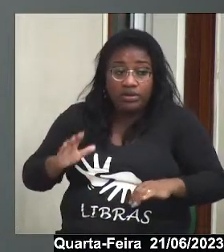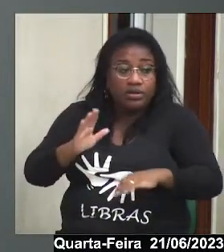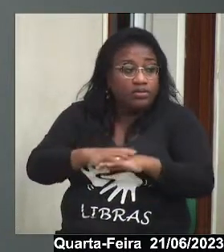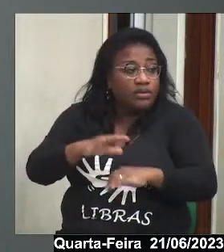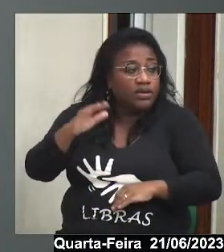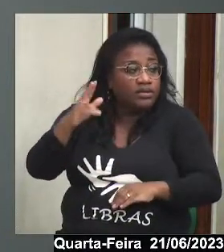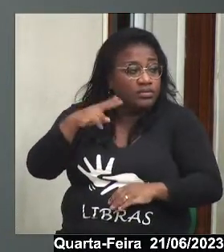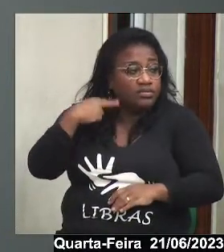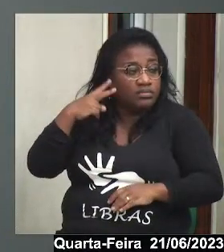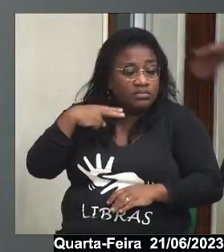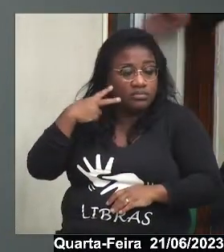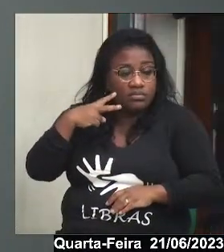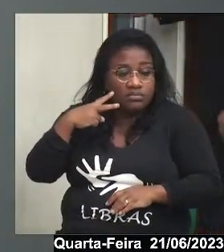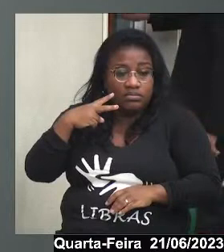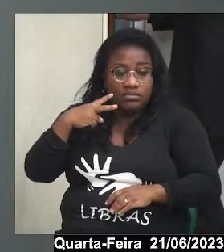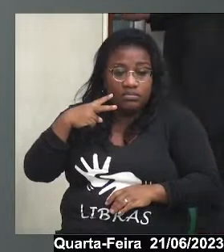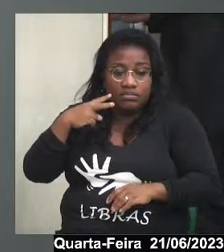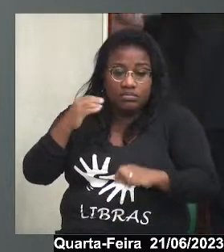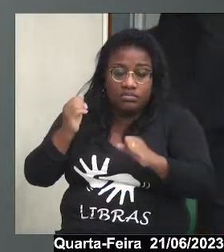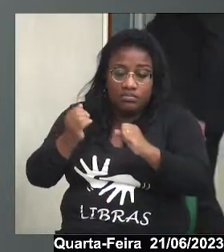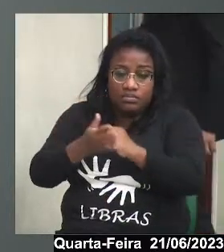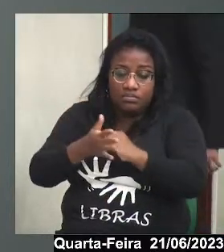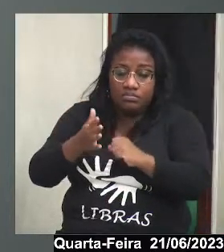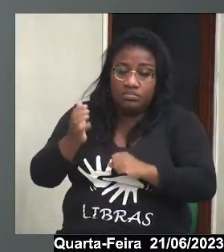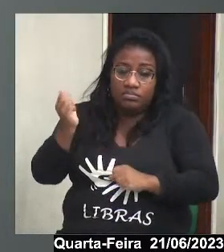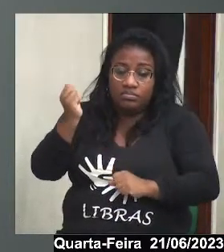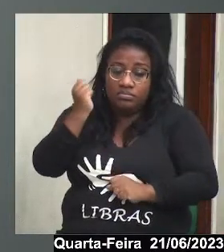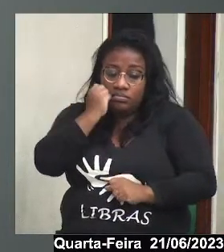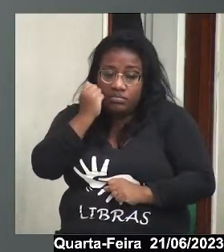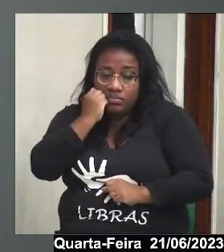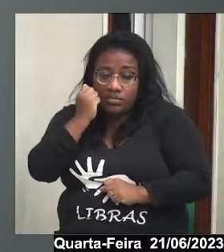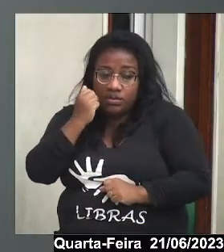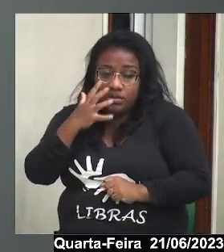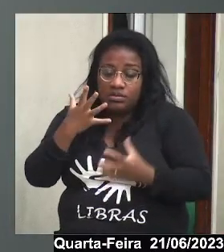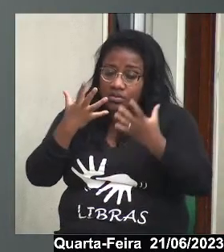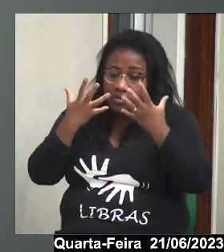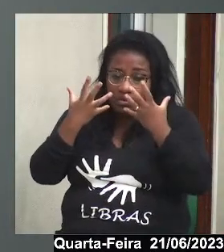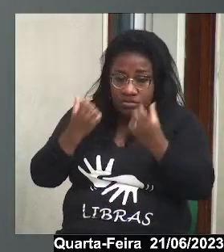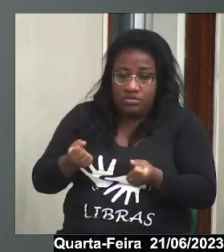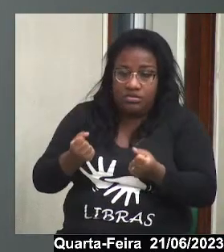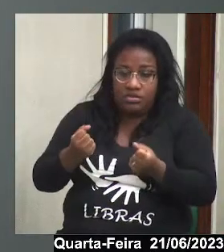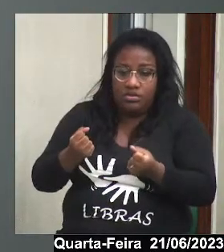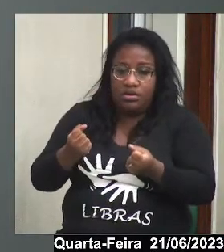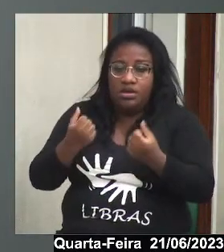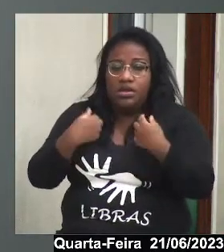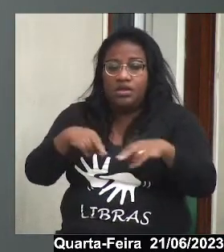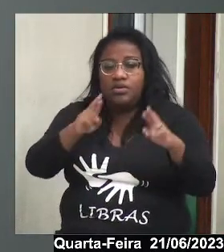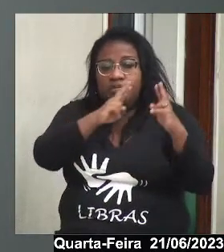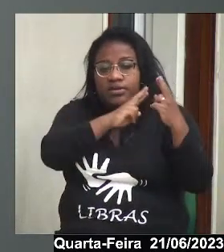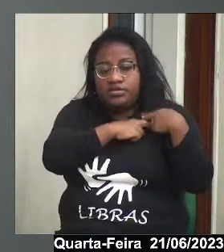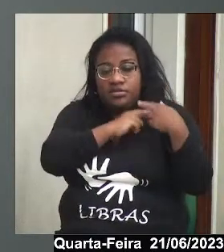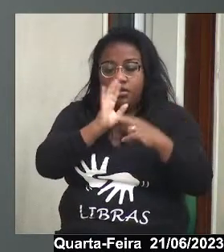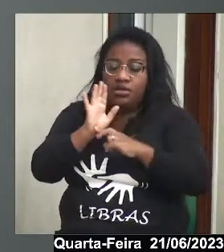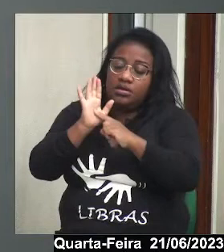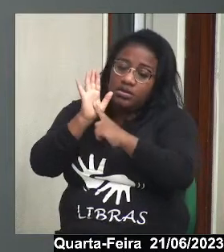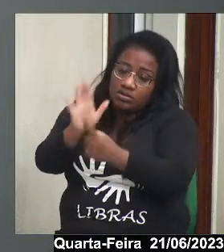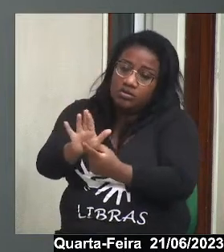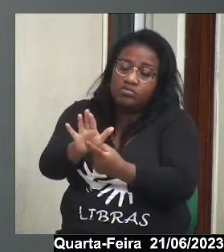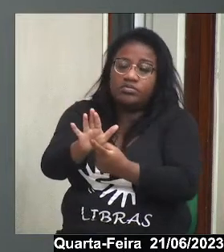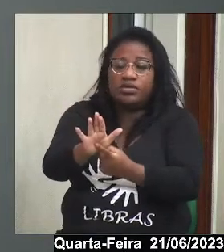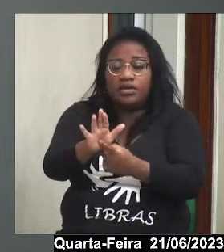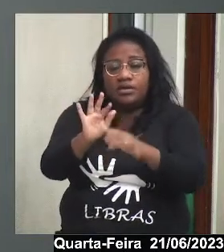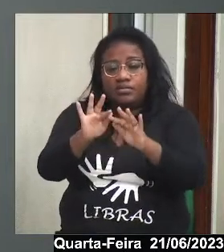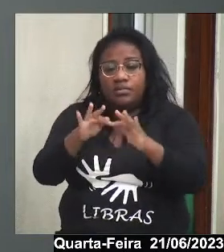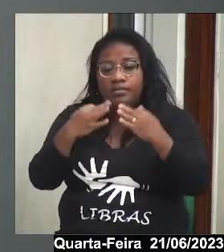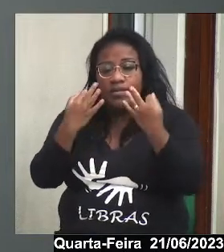aqui proteger vagabundo? Desculpa, eu não concordo com isso. Eu não concordo. Eu represento aqui a família,